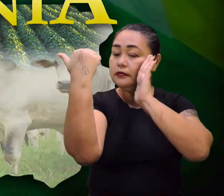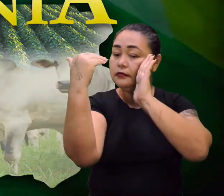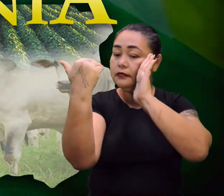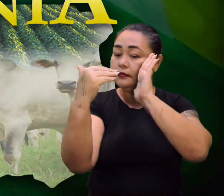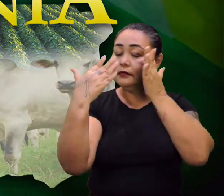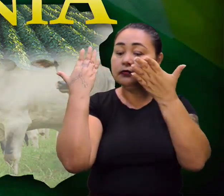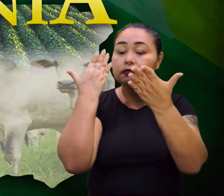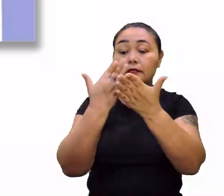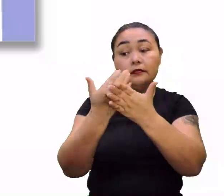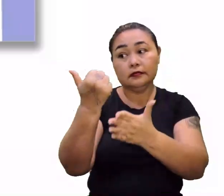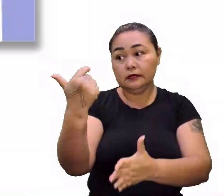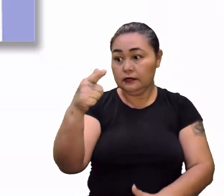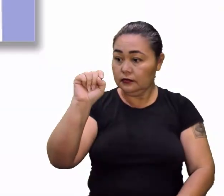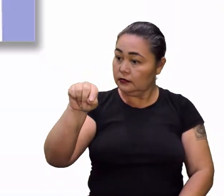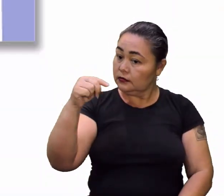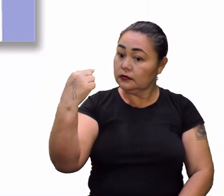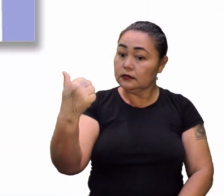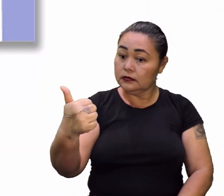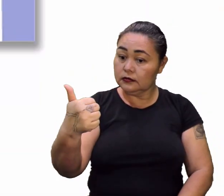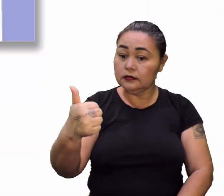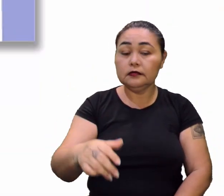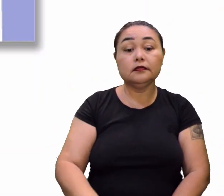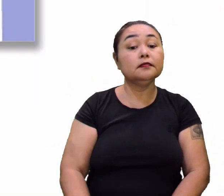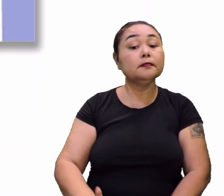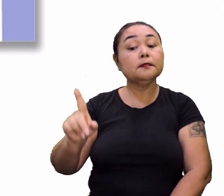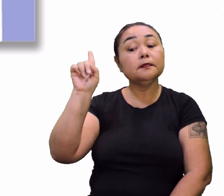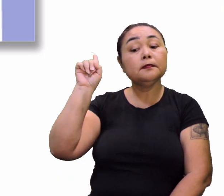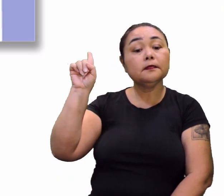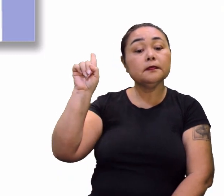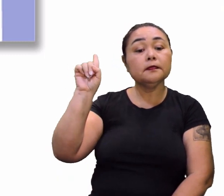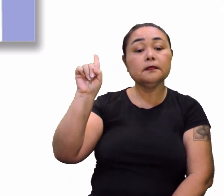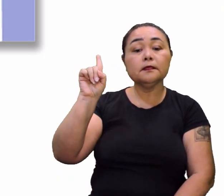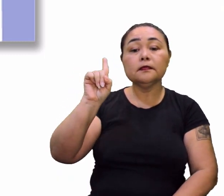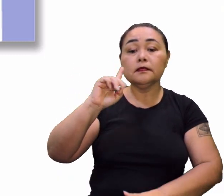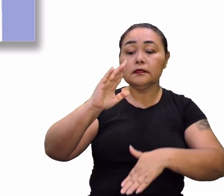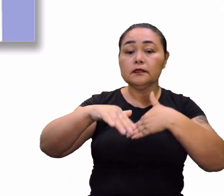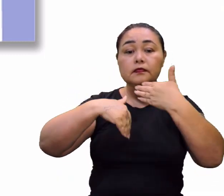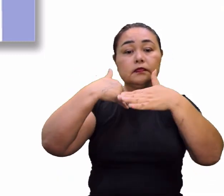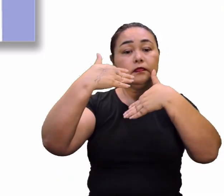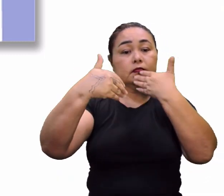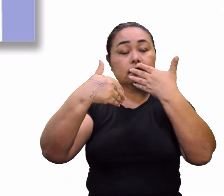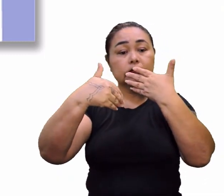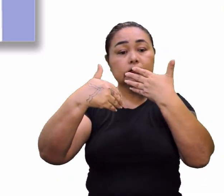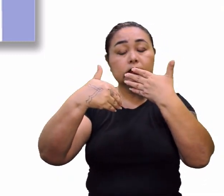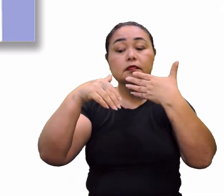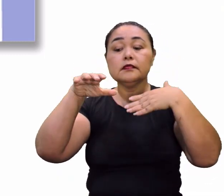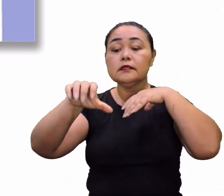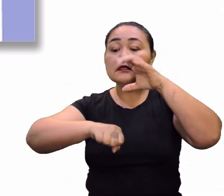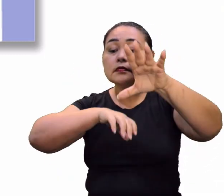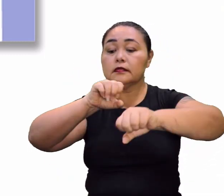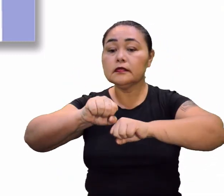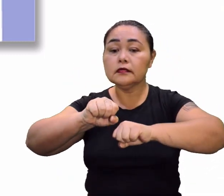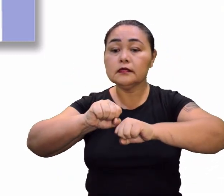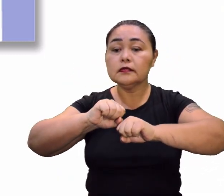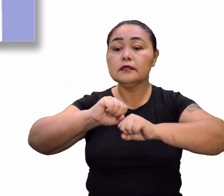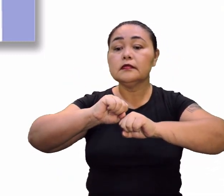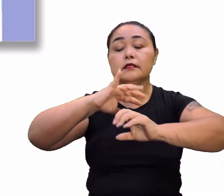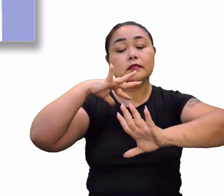aula 12.1. Vamos falar sobre a evolução,